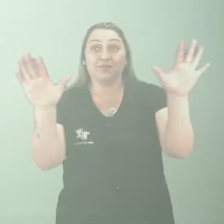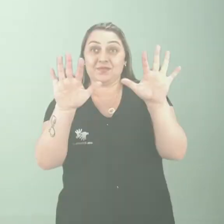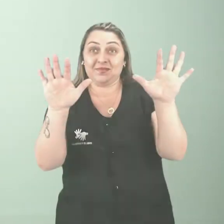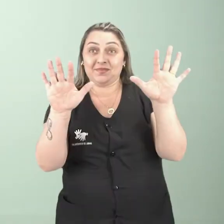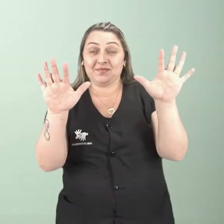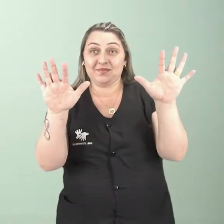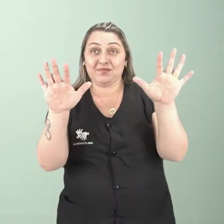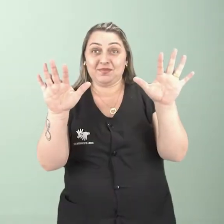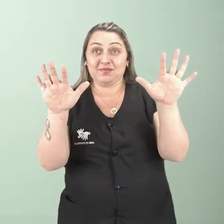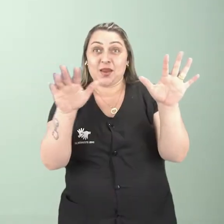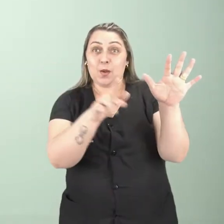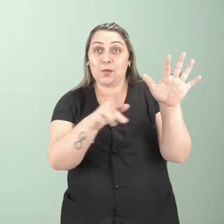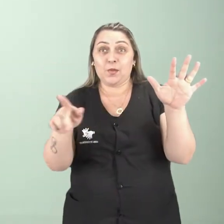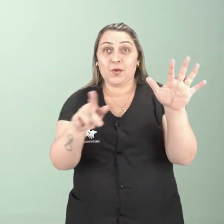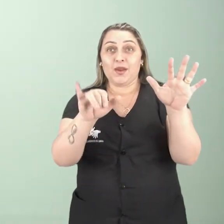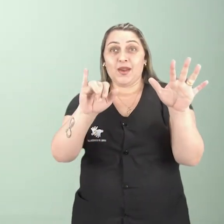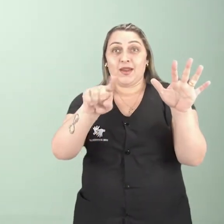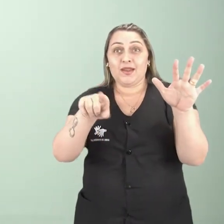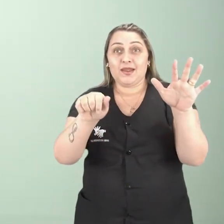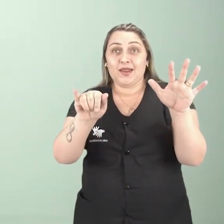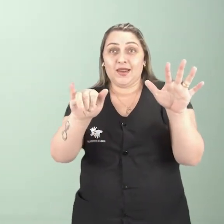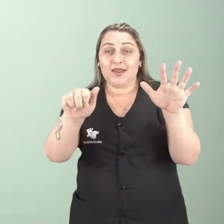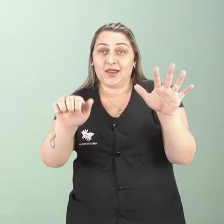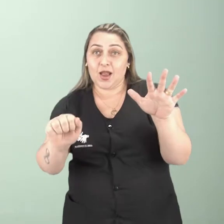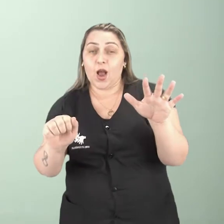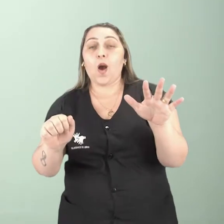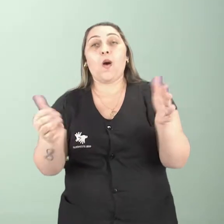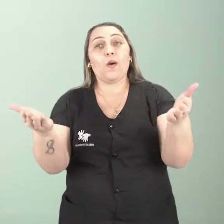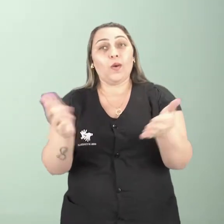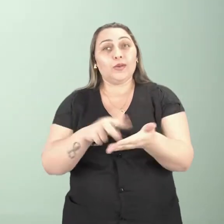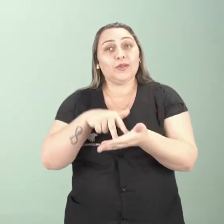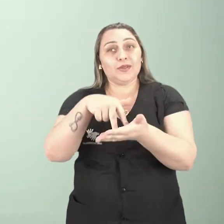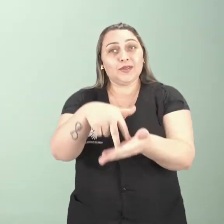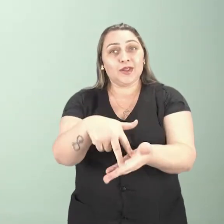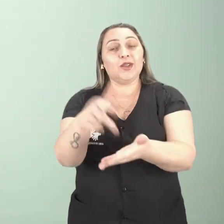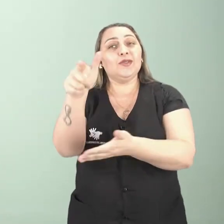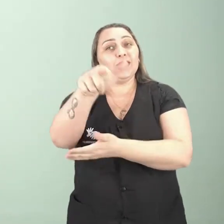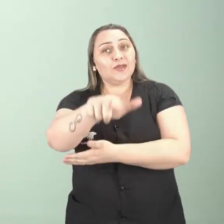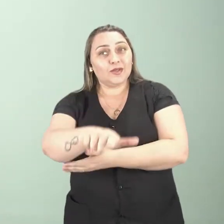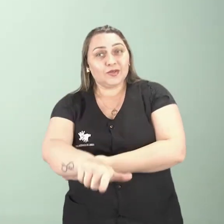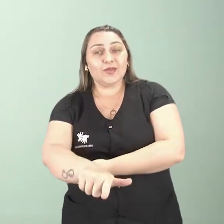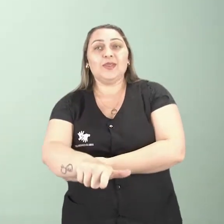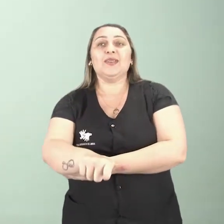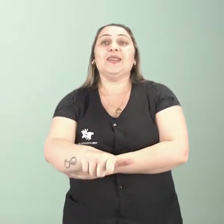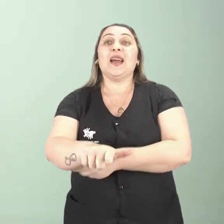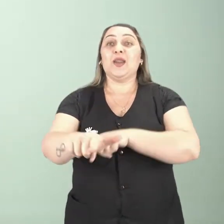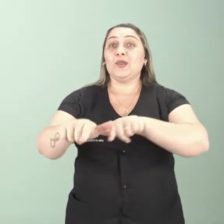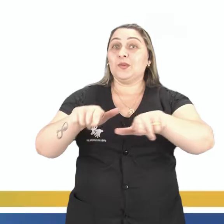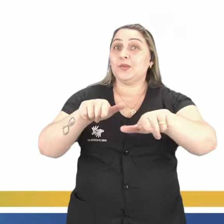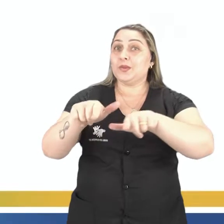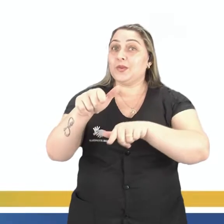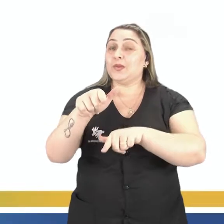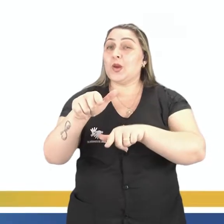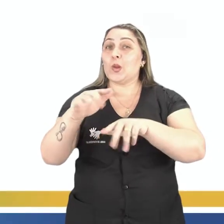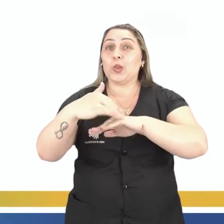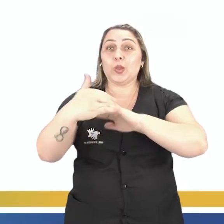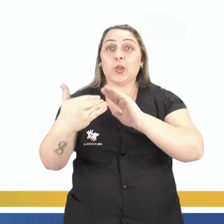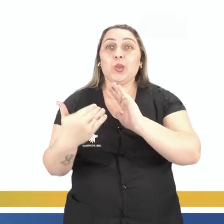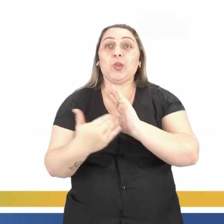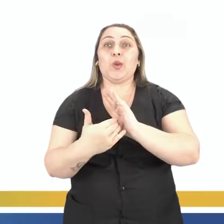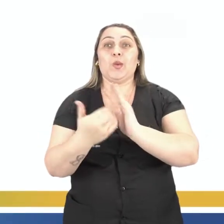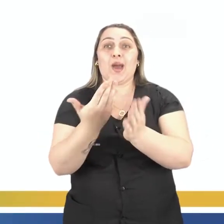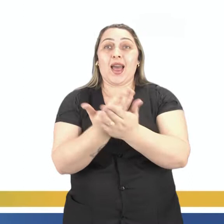Olá pessoal, sou o professor Isaías e estou aqui mais uma vez para trabalhar com todos mais